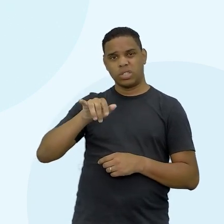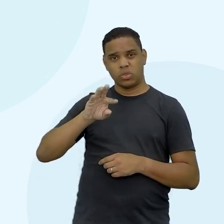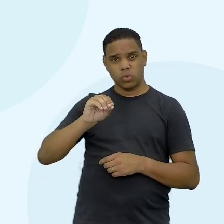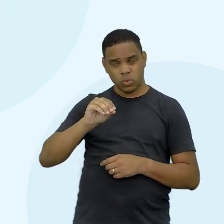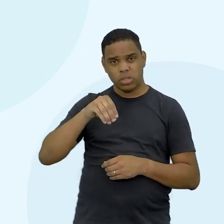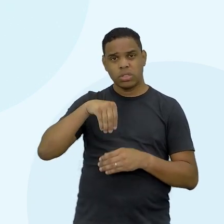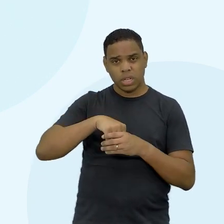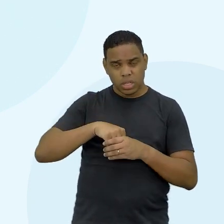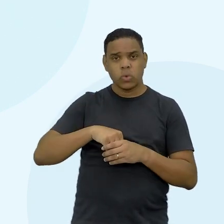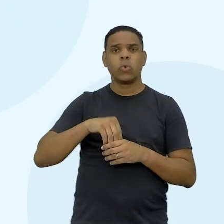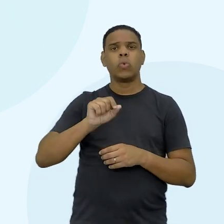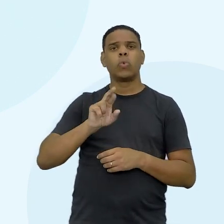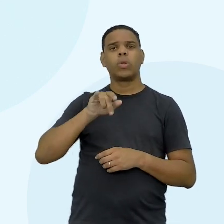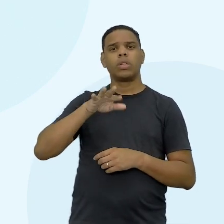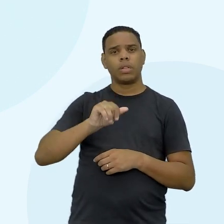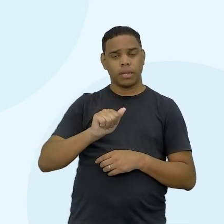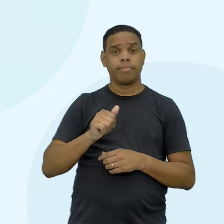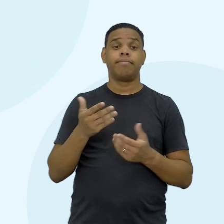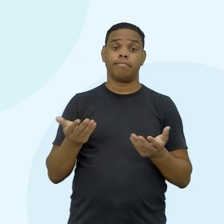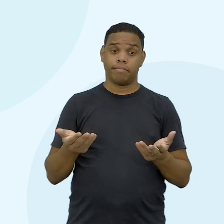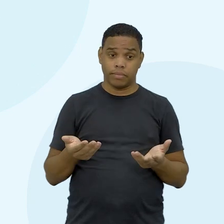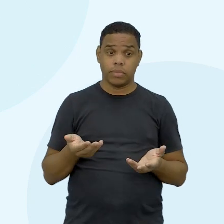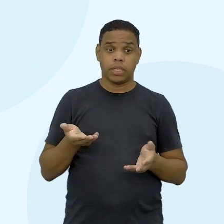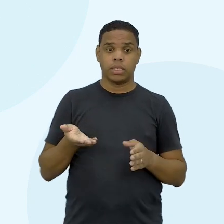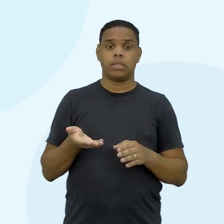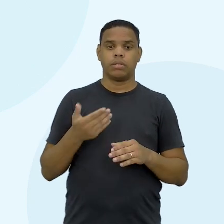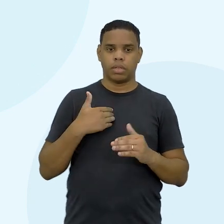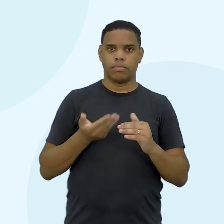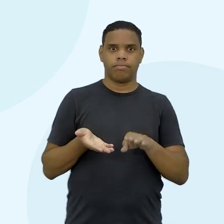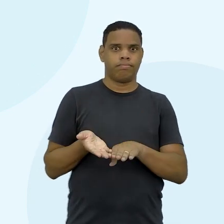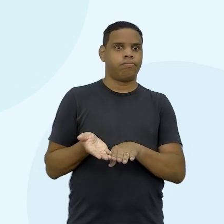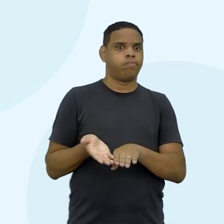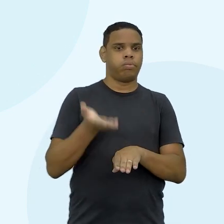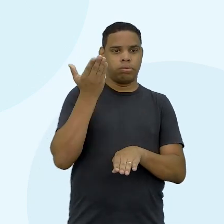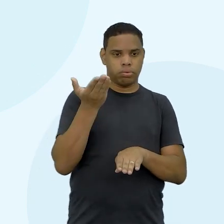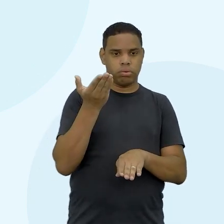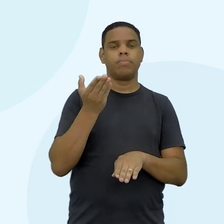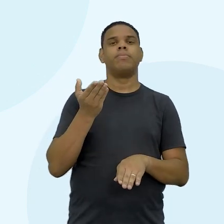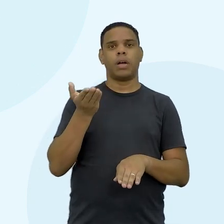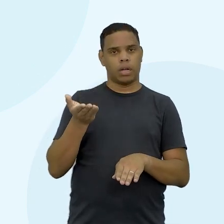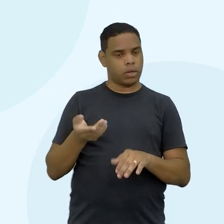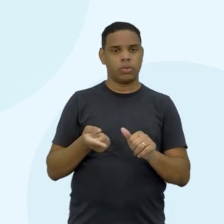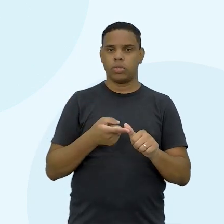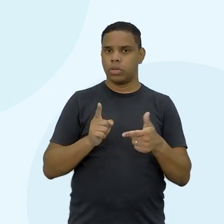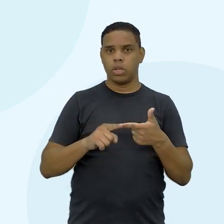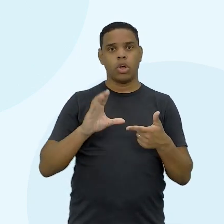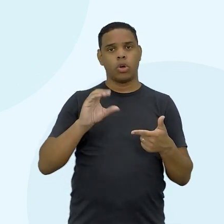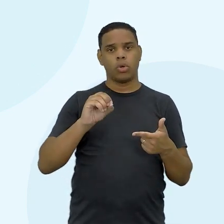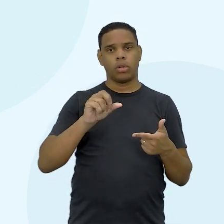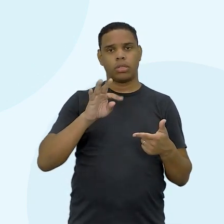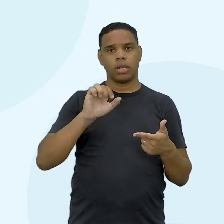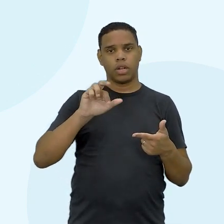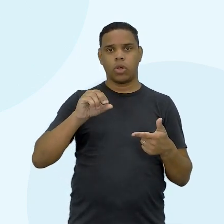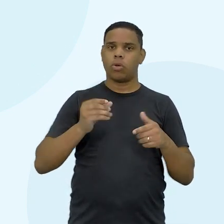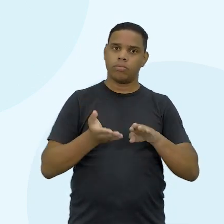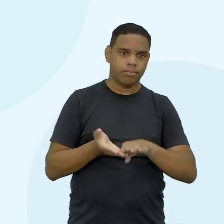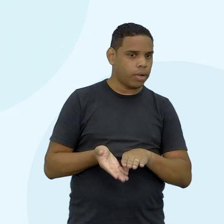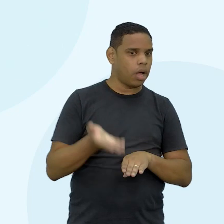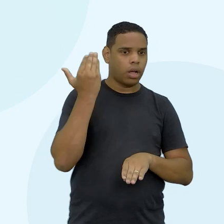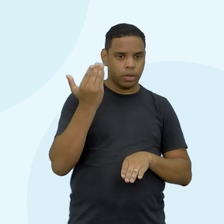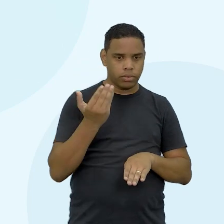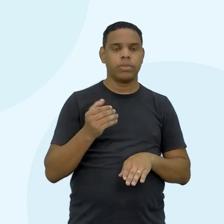urina, né? Então, olha só, a glicemia dela super alta, colesterol super alto,